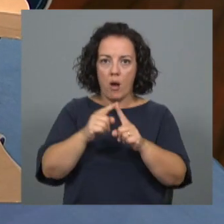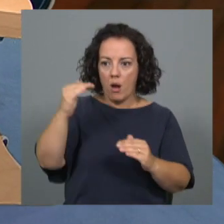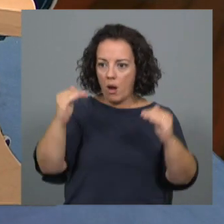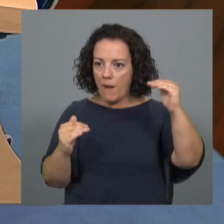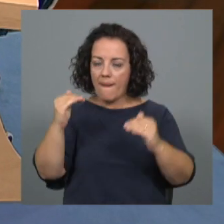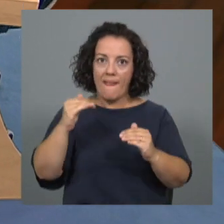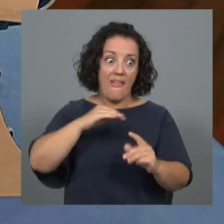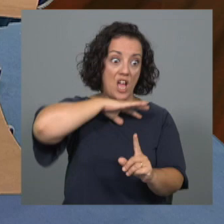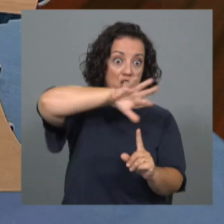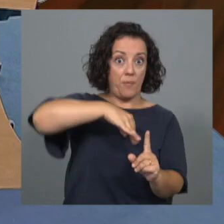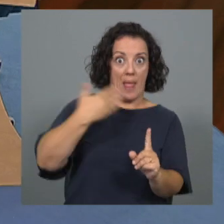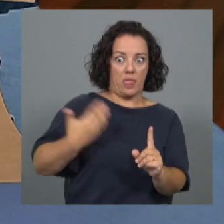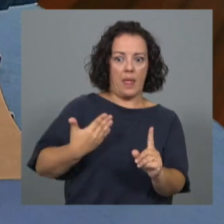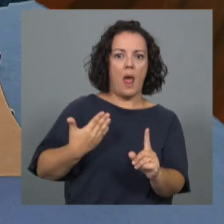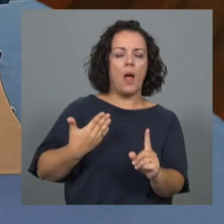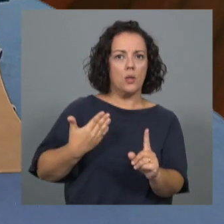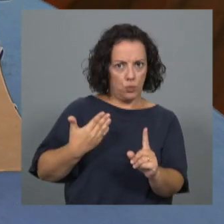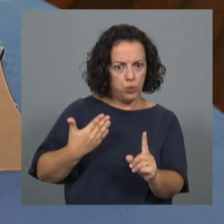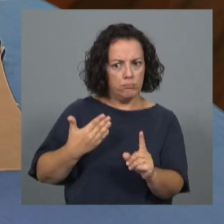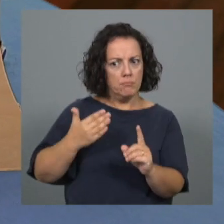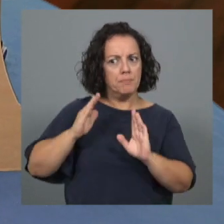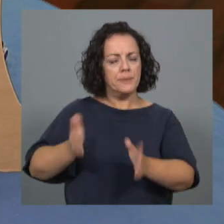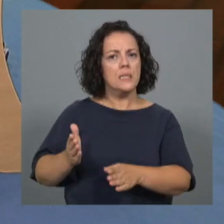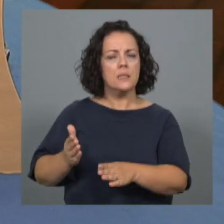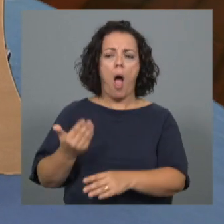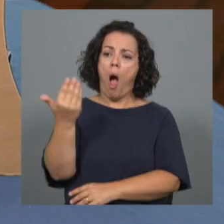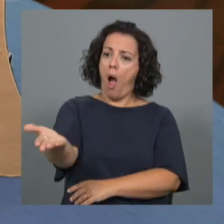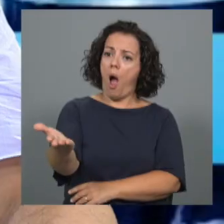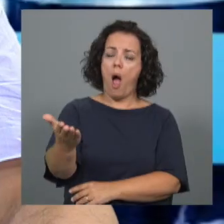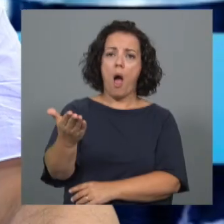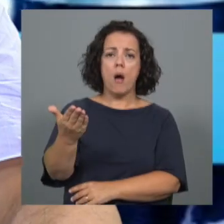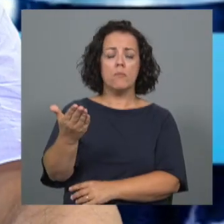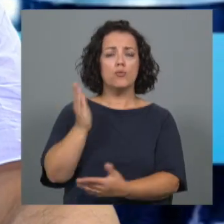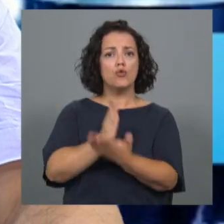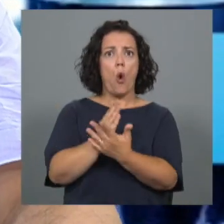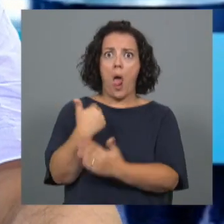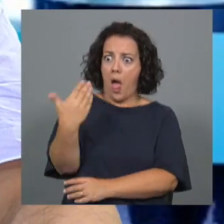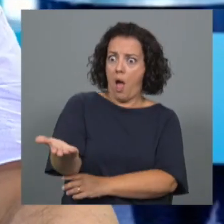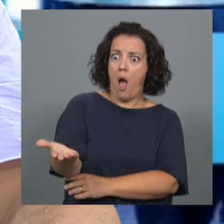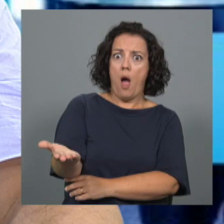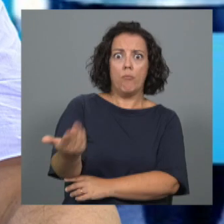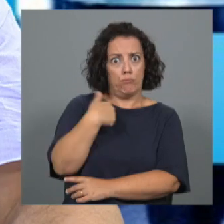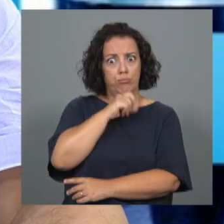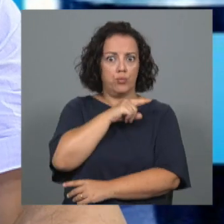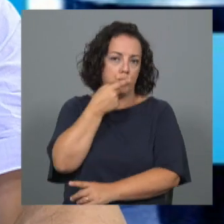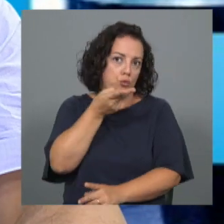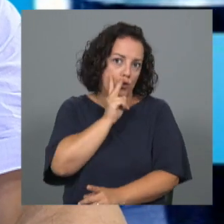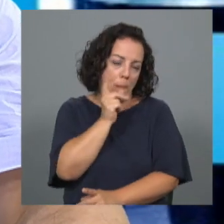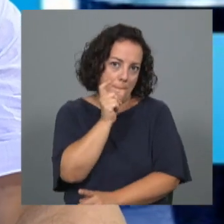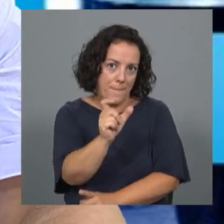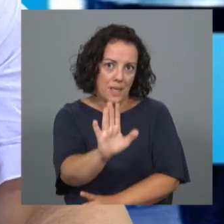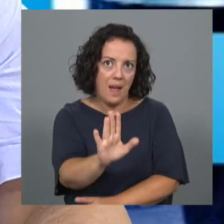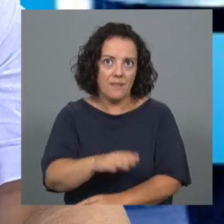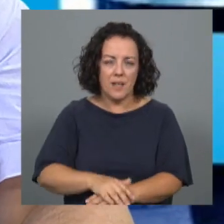que as famílias têm, de terem acesso a essa proposta educativa, que ainda por cima, desculpar-me-ão o termo, mas